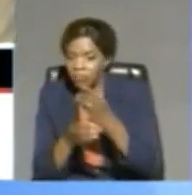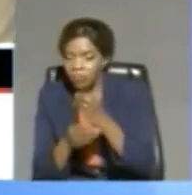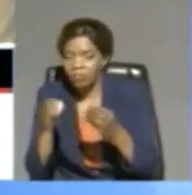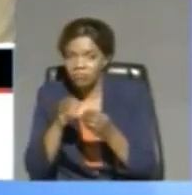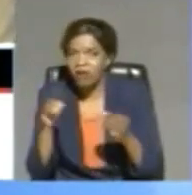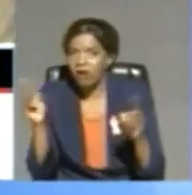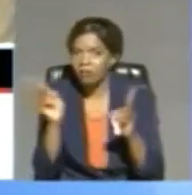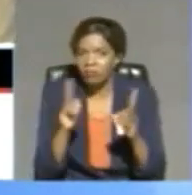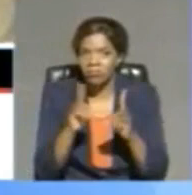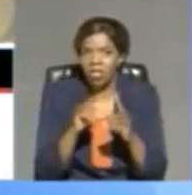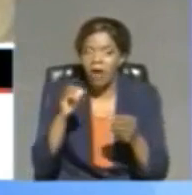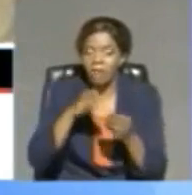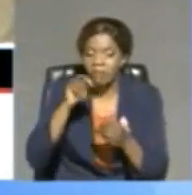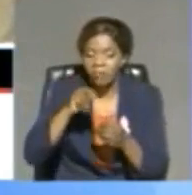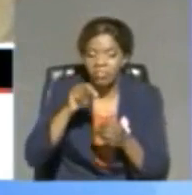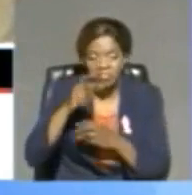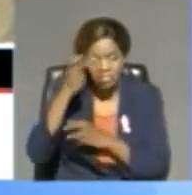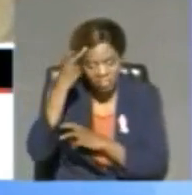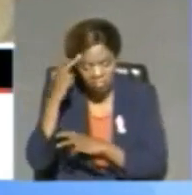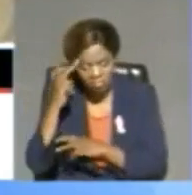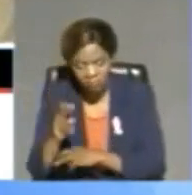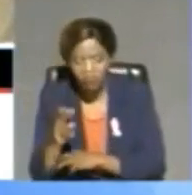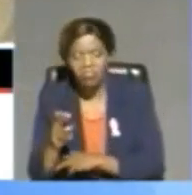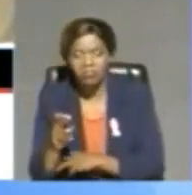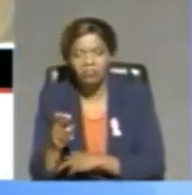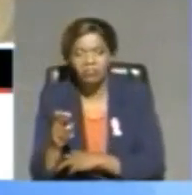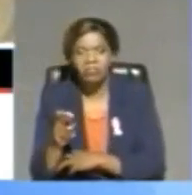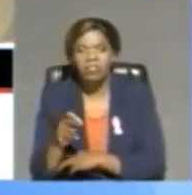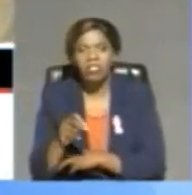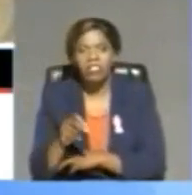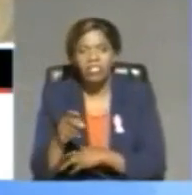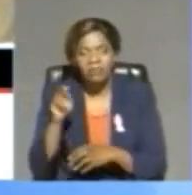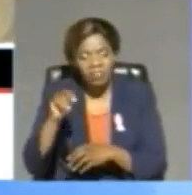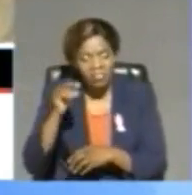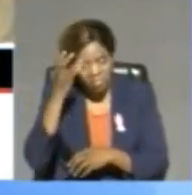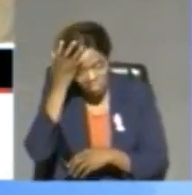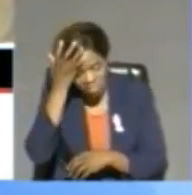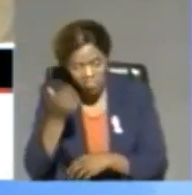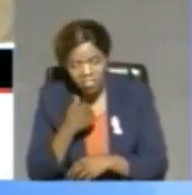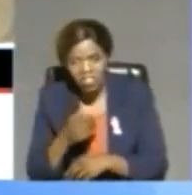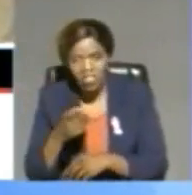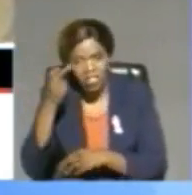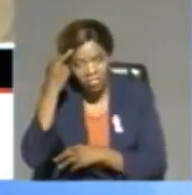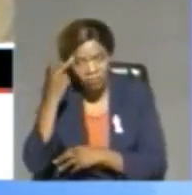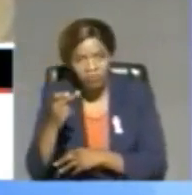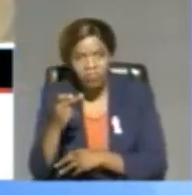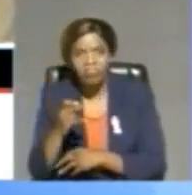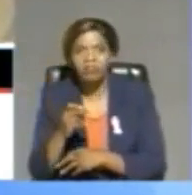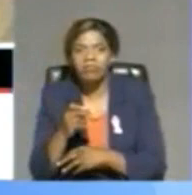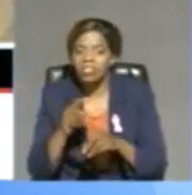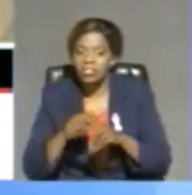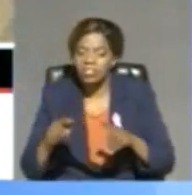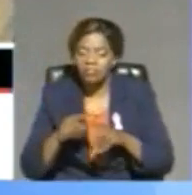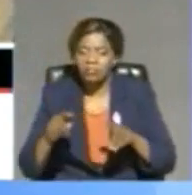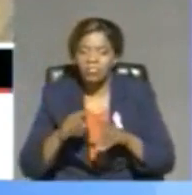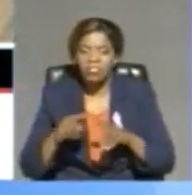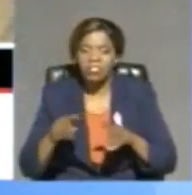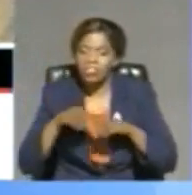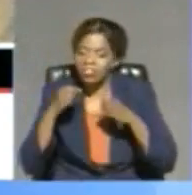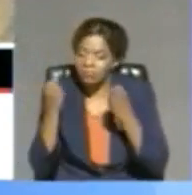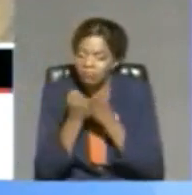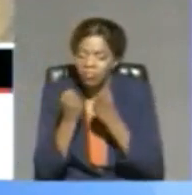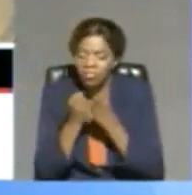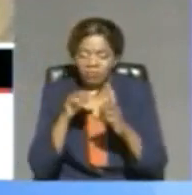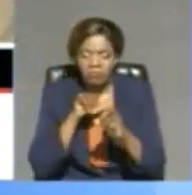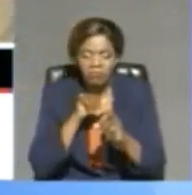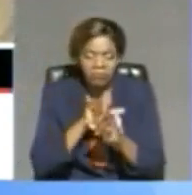da importância do respeito às instituições, e isso reforça muito o que eu tenho dito nas minhas opiniões aqui na TPA sobre a importância